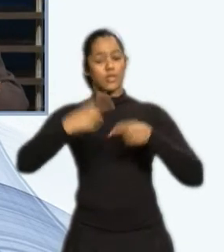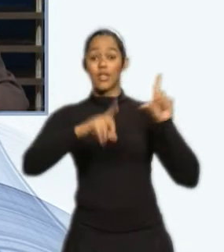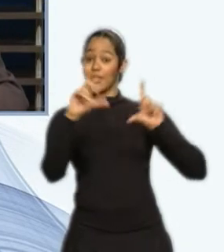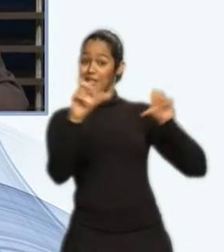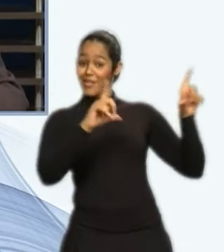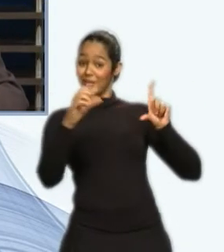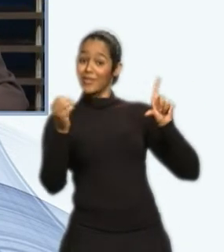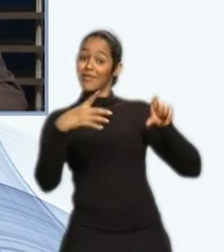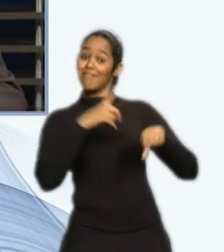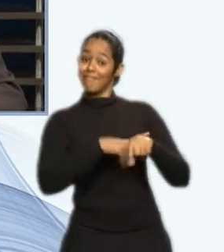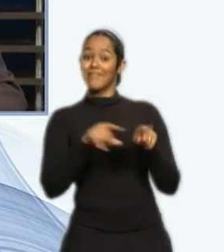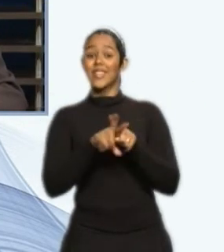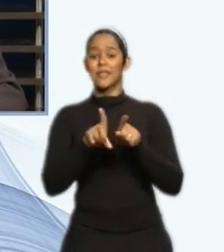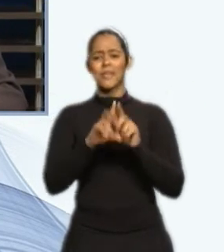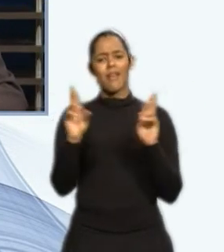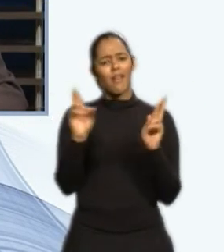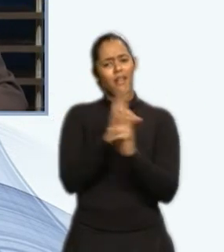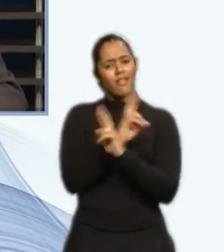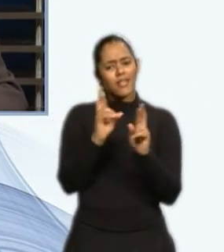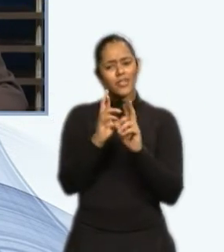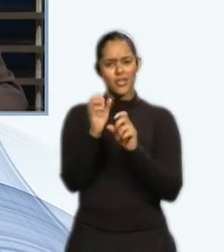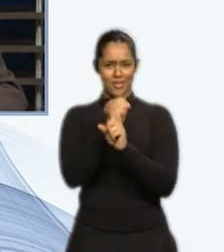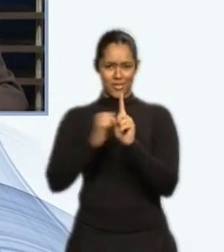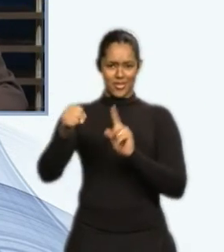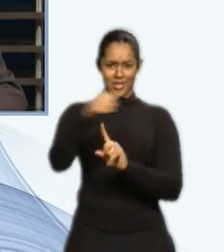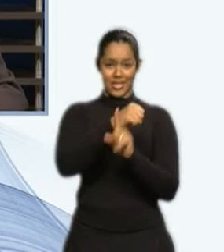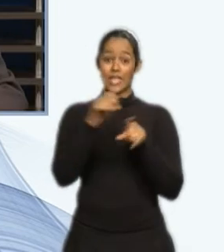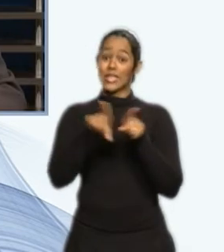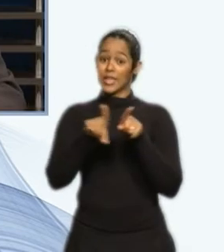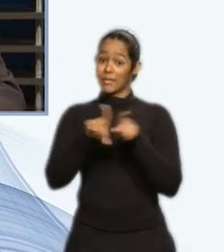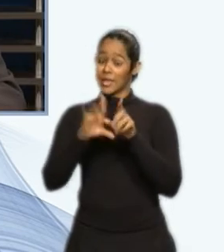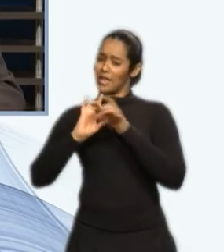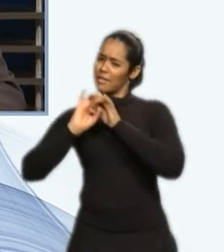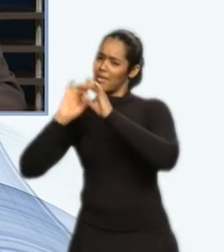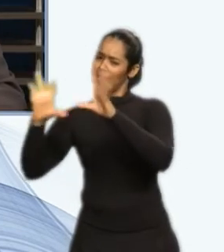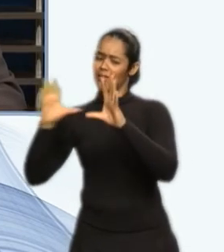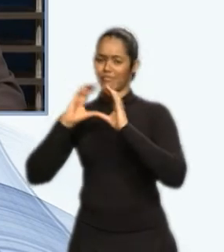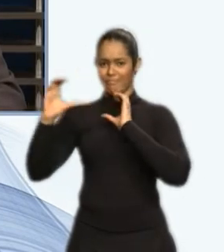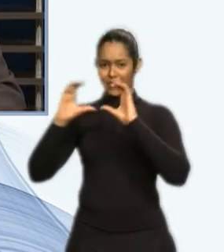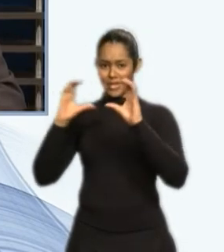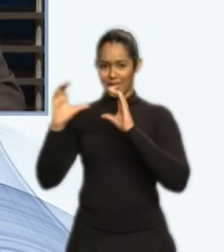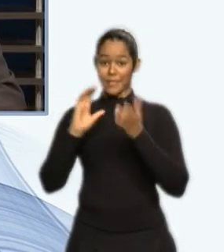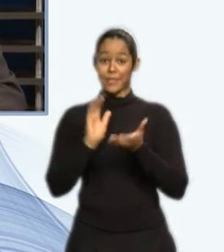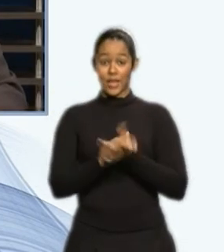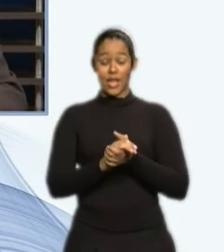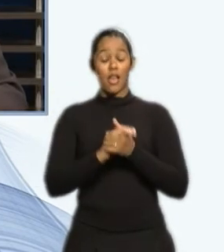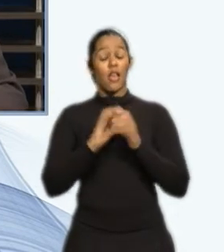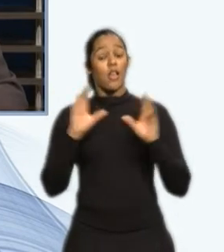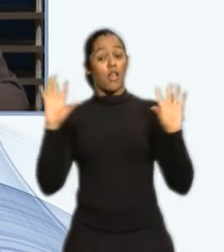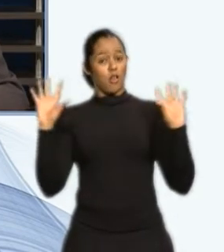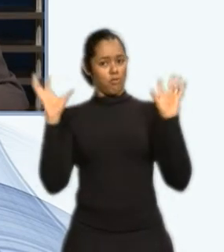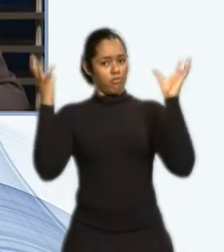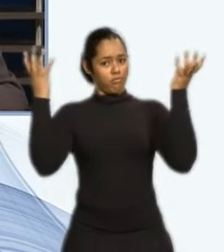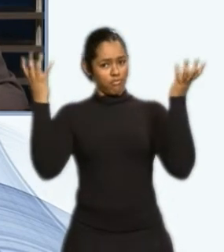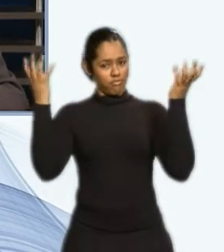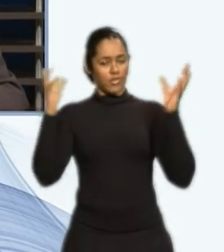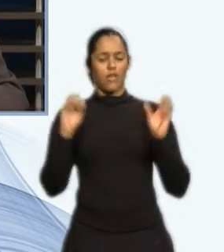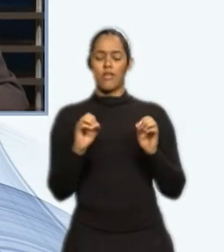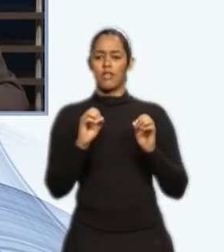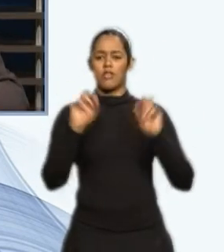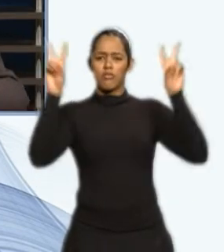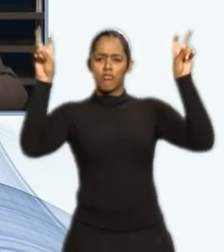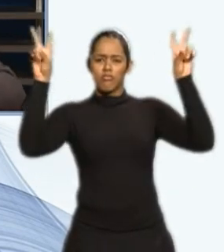sobre TV Novo Tempo e redes sociais, além de assessoria de imprensa e comunicação interna. O evento chamado Redes de